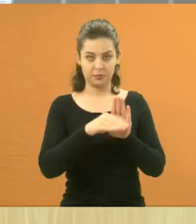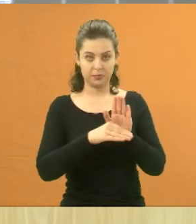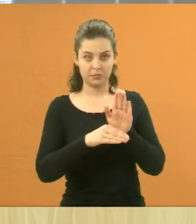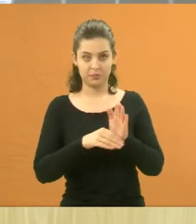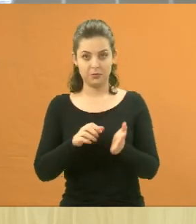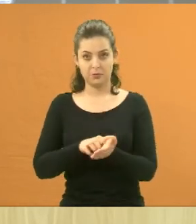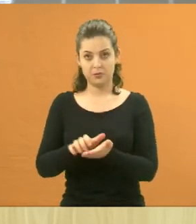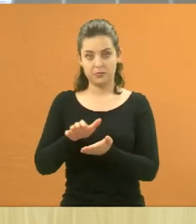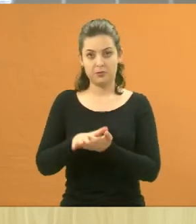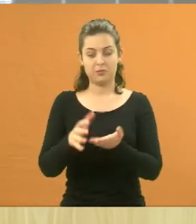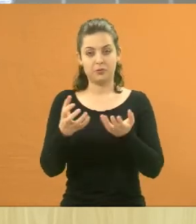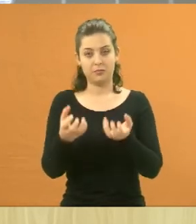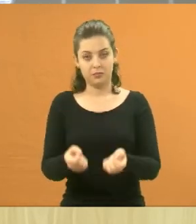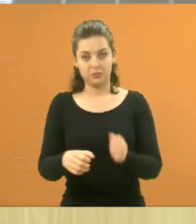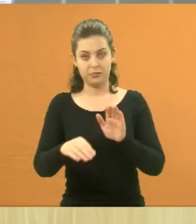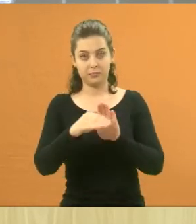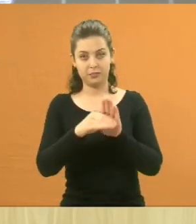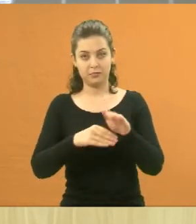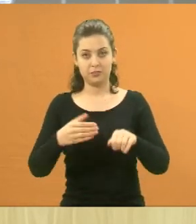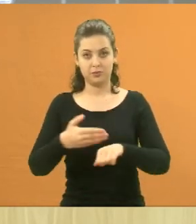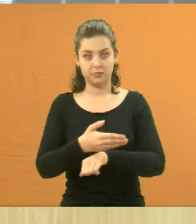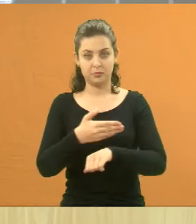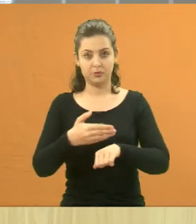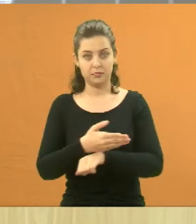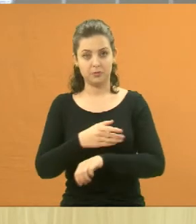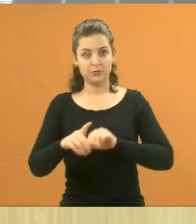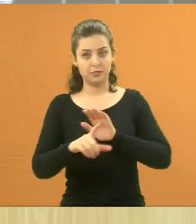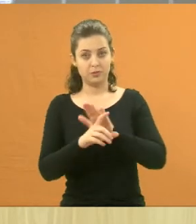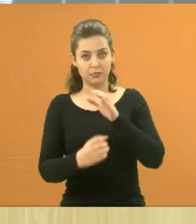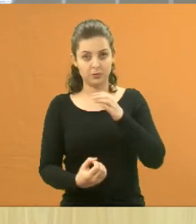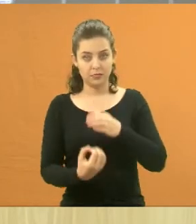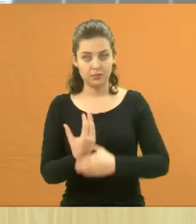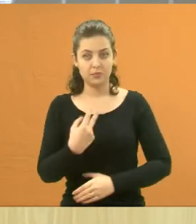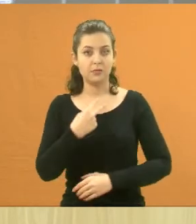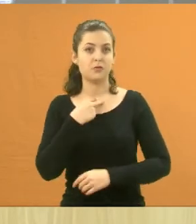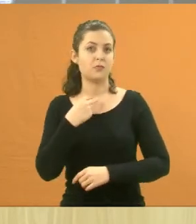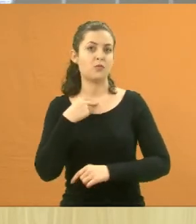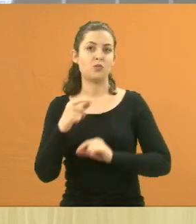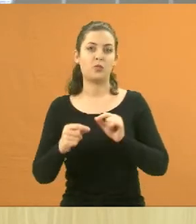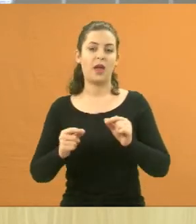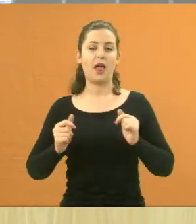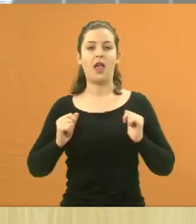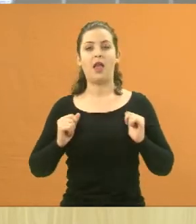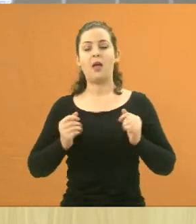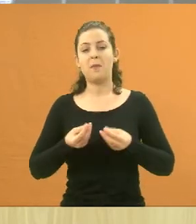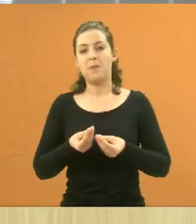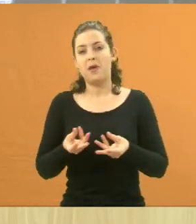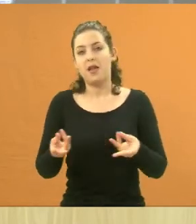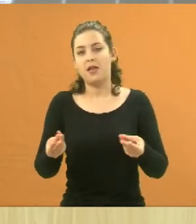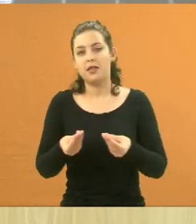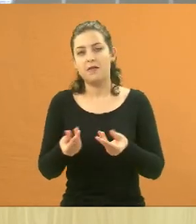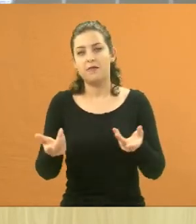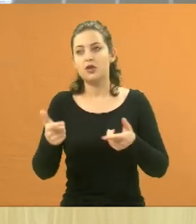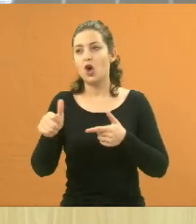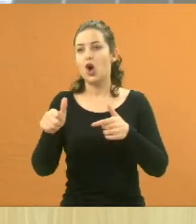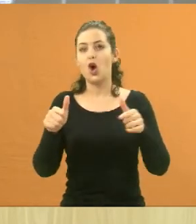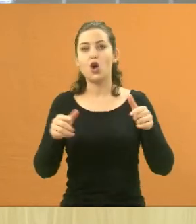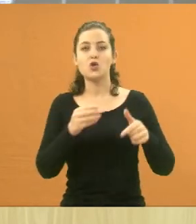multa, de auto de infração e multa, instituído por esta lei, não mais poderão gozar de benefícios equivalentes em qualquer